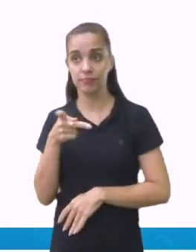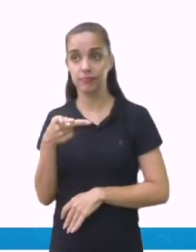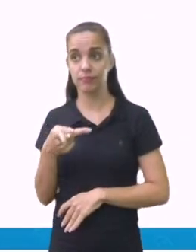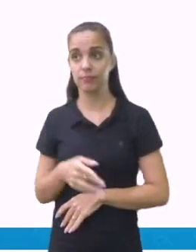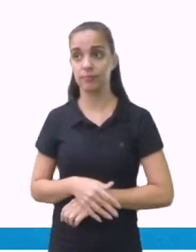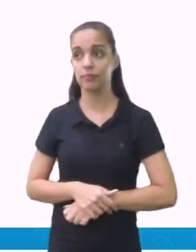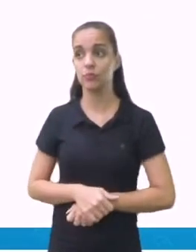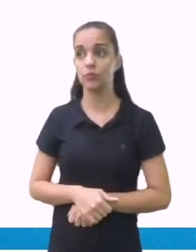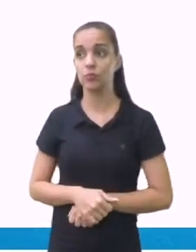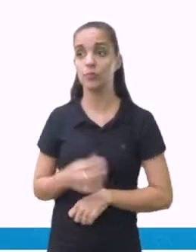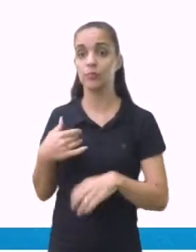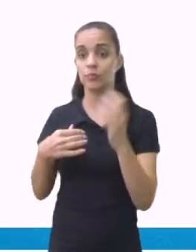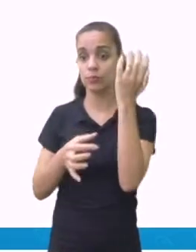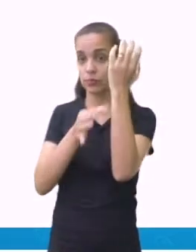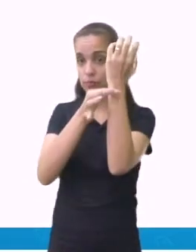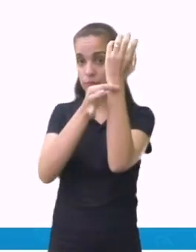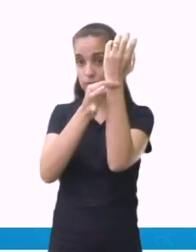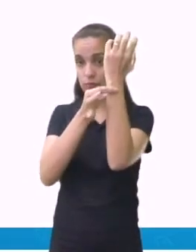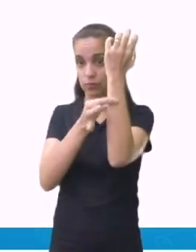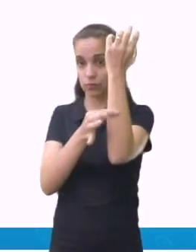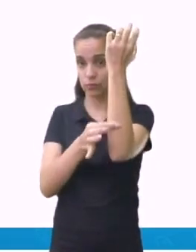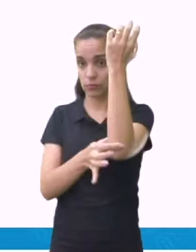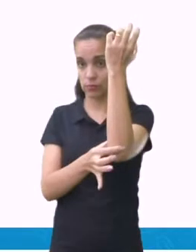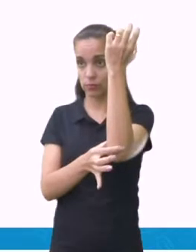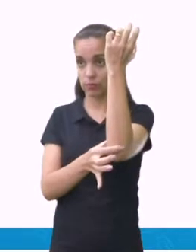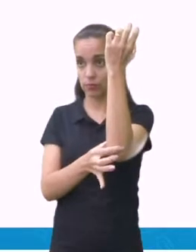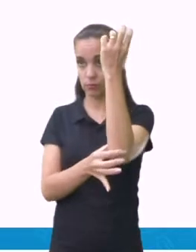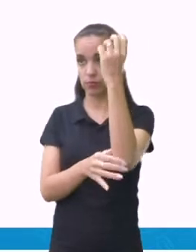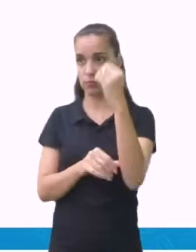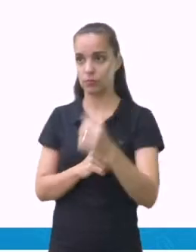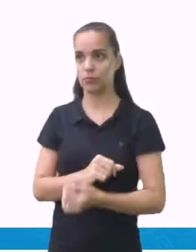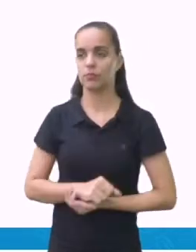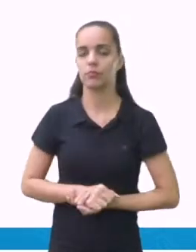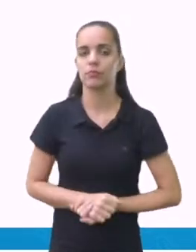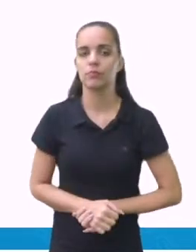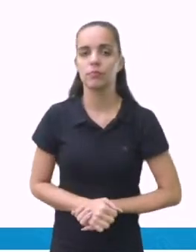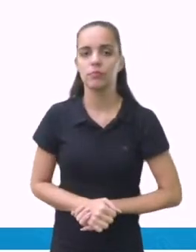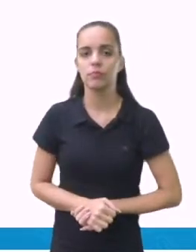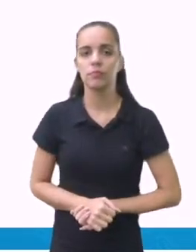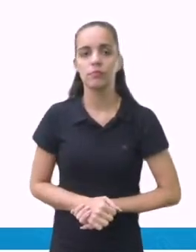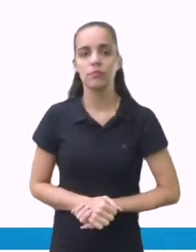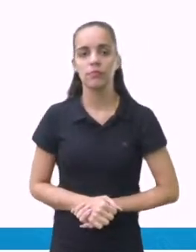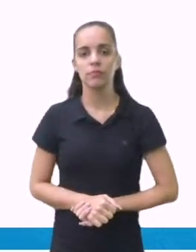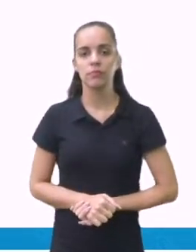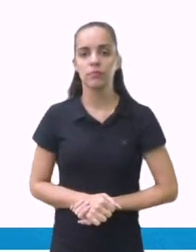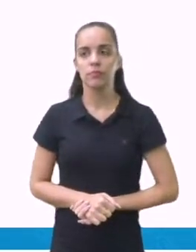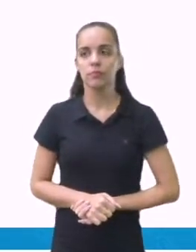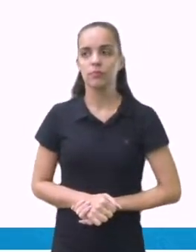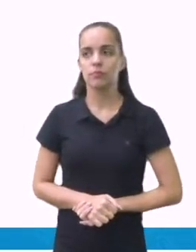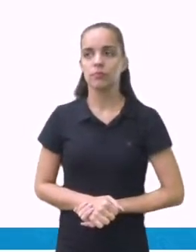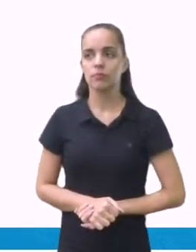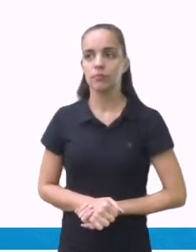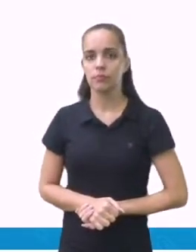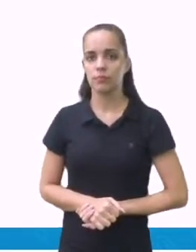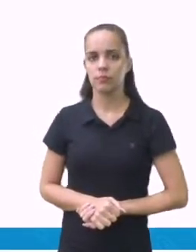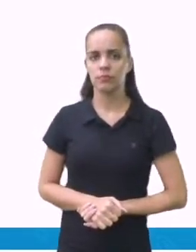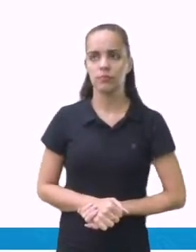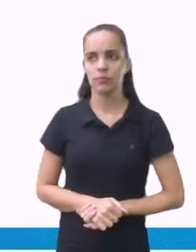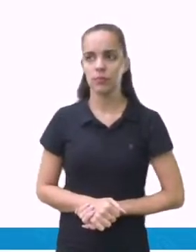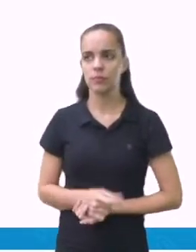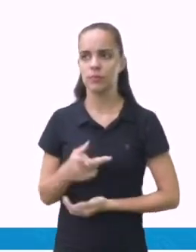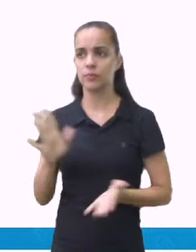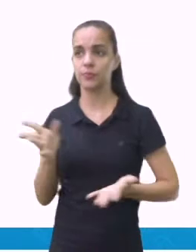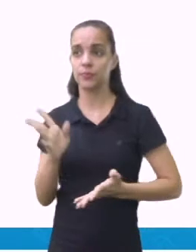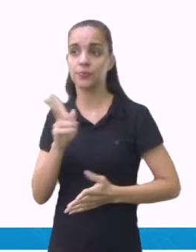Agora nós vamos falar um pouquinho do caule ou o tronco. Então, essa parte da